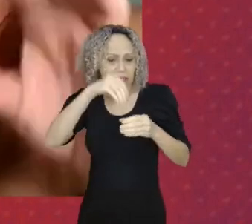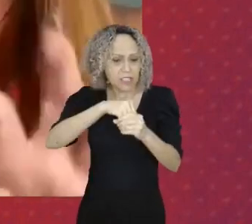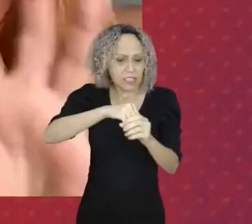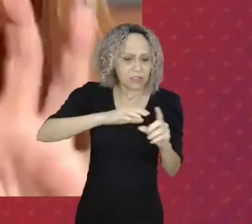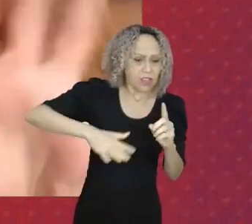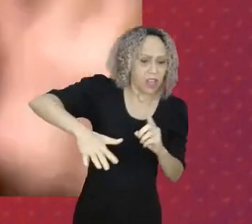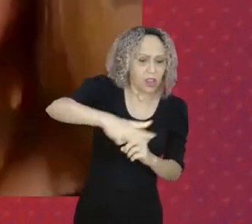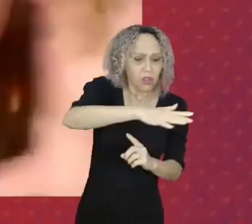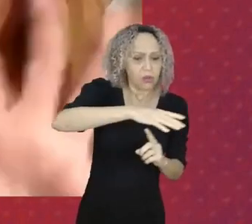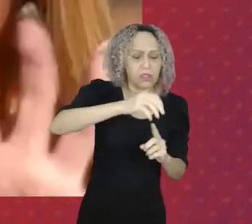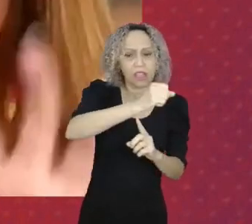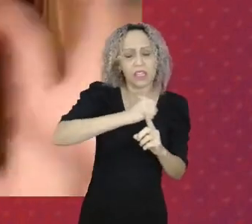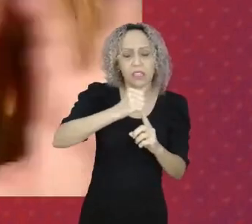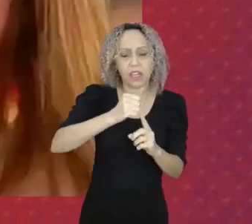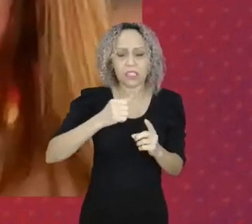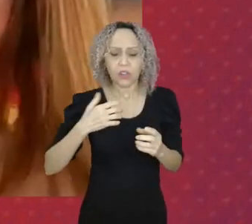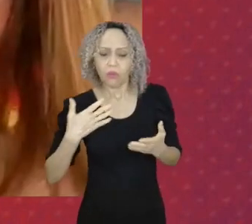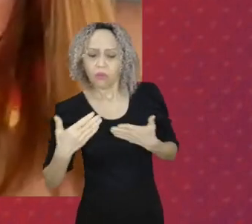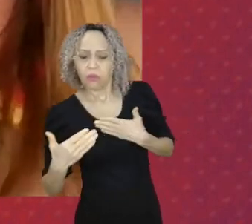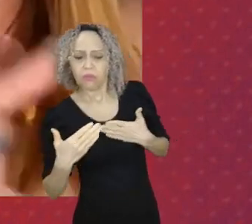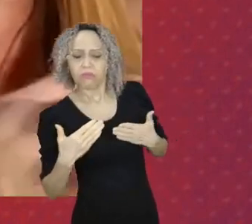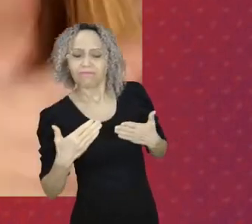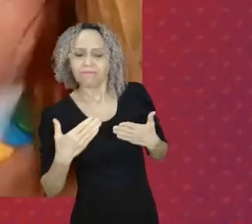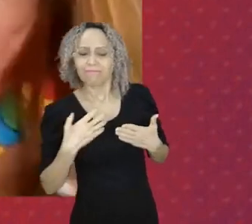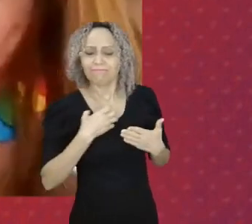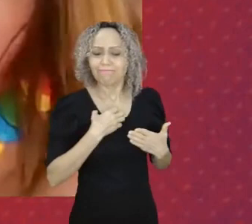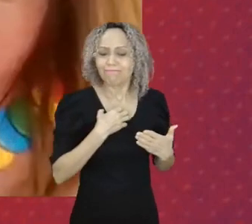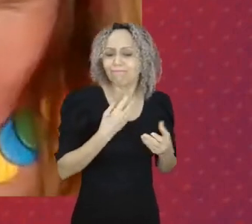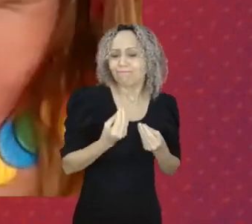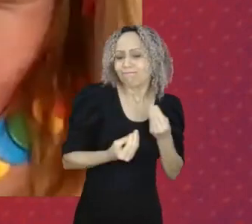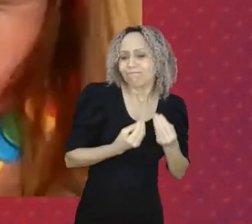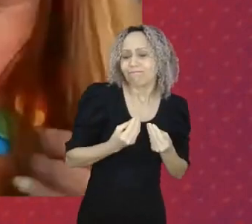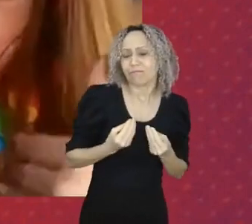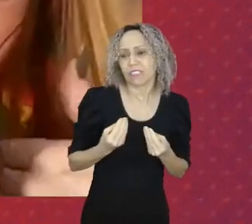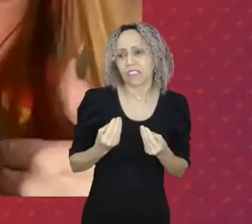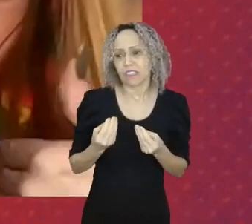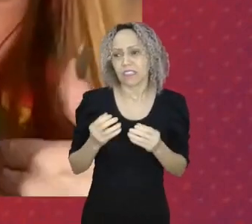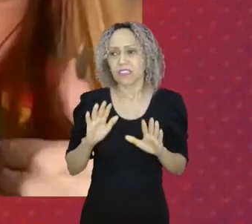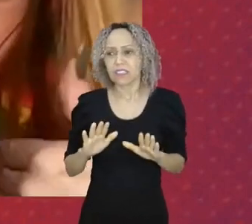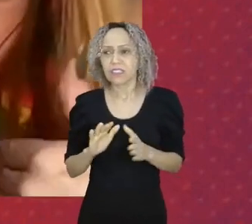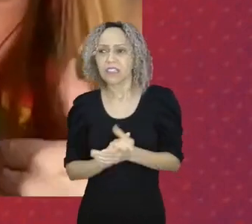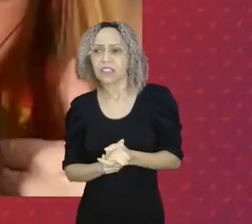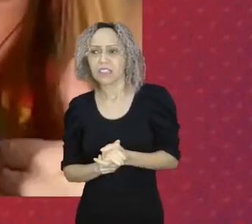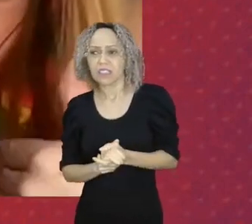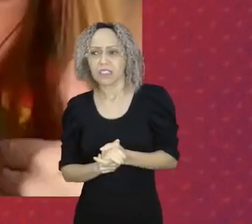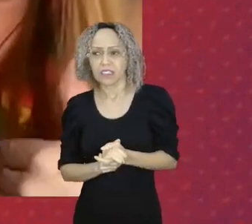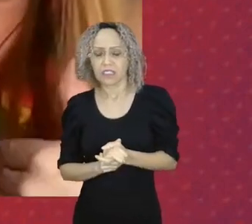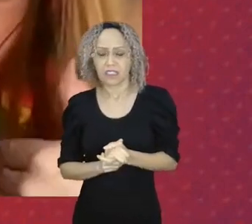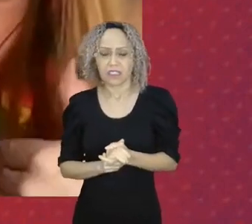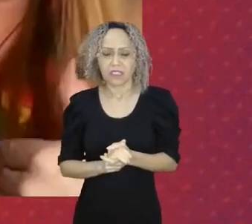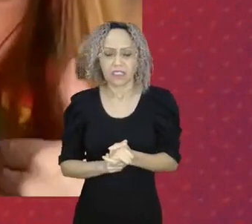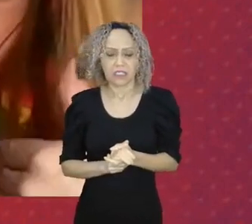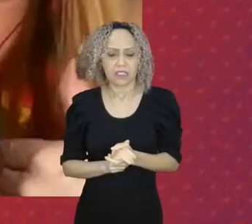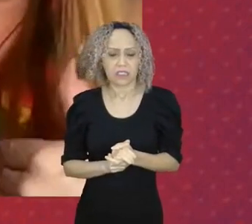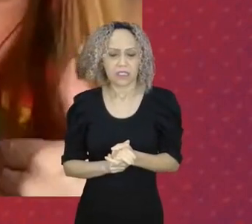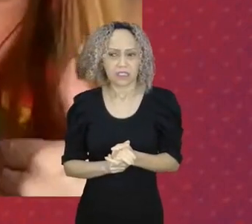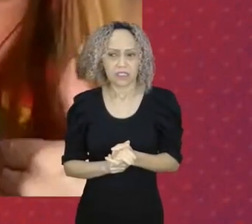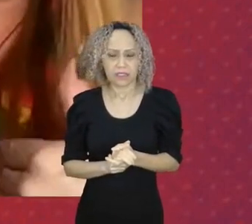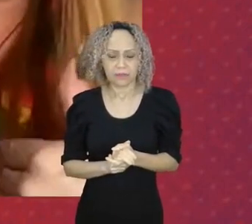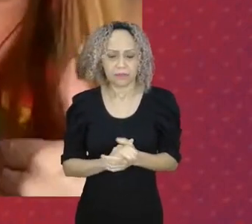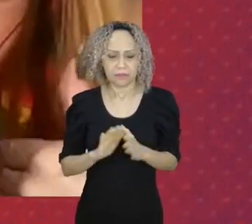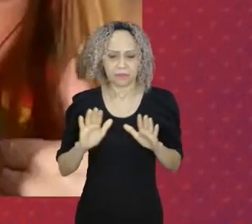a gente precisa, né, deixar isso bem diferenciado. Então, como eu não disse isso, e como o fato de eu ser mulher, mesmo não